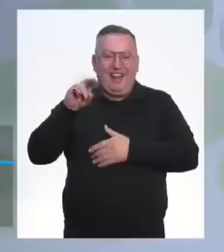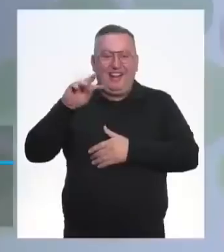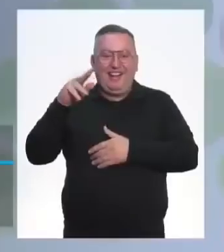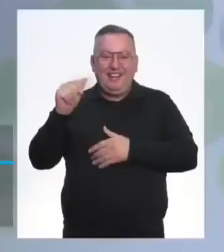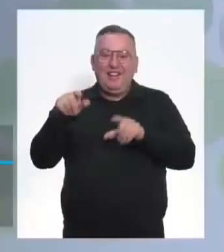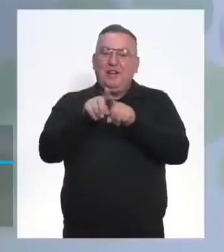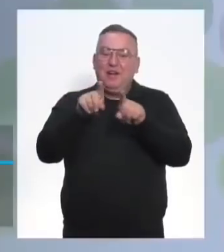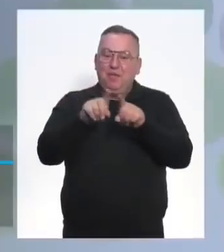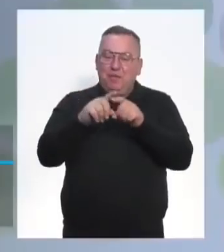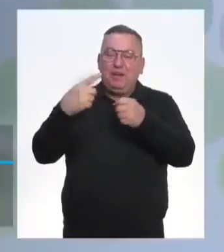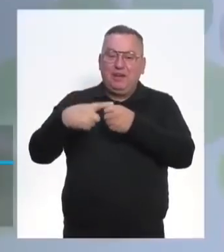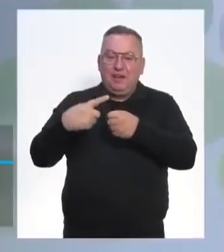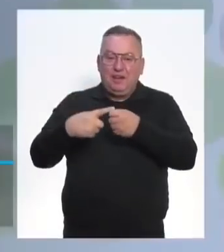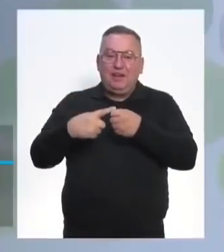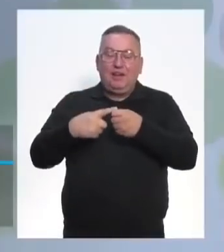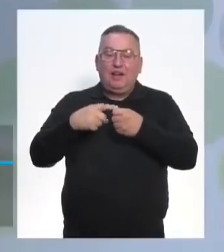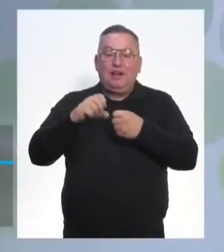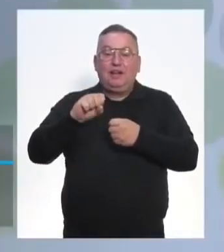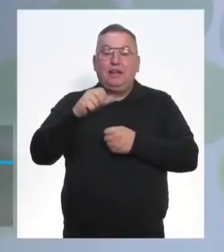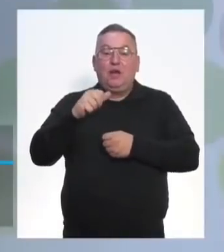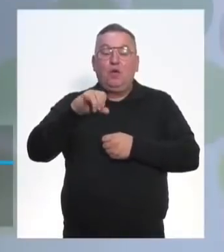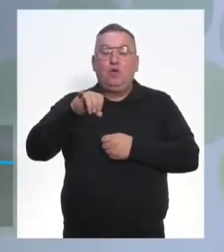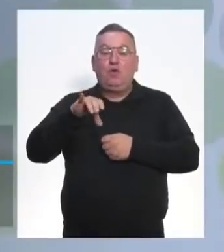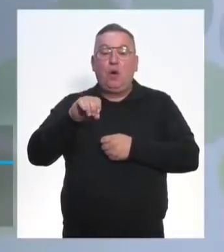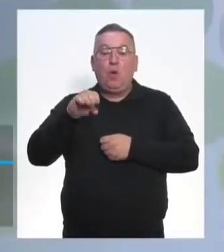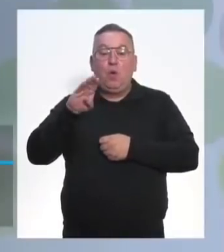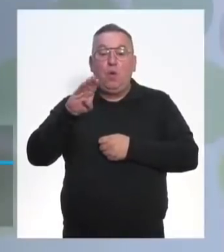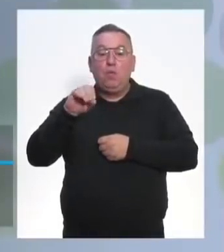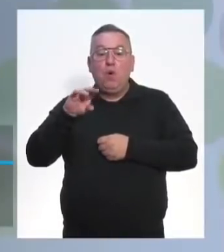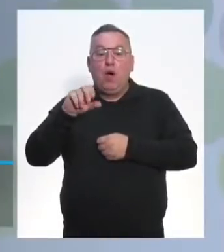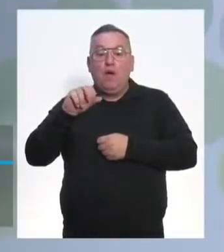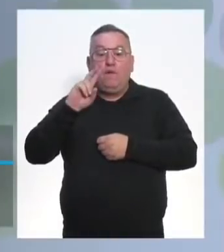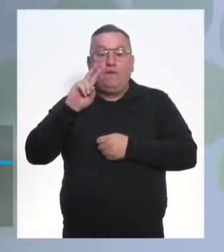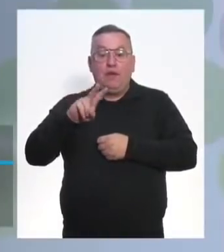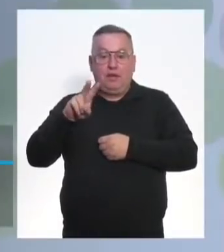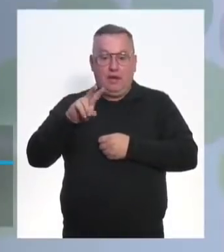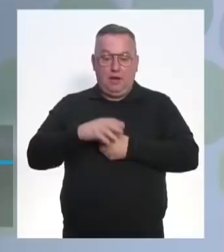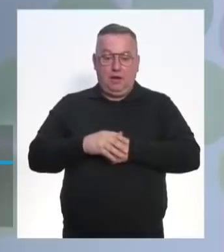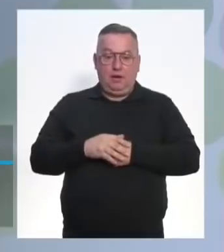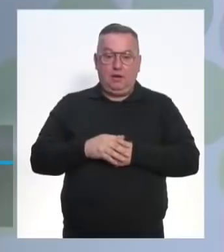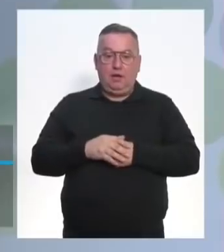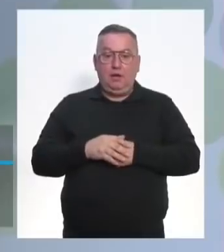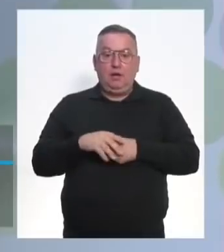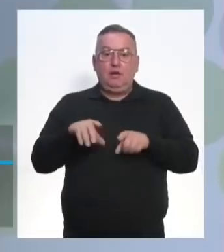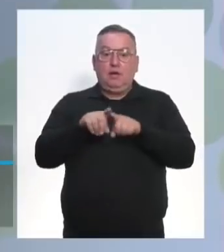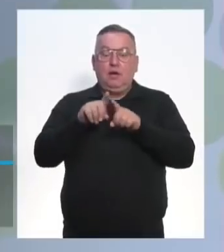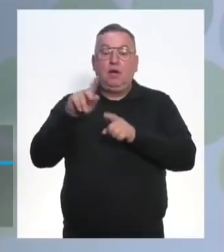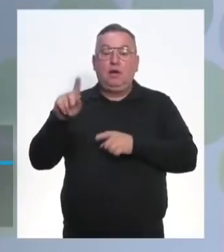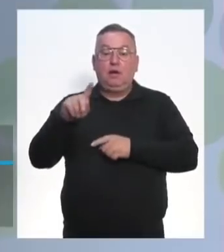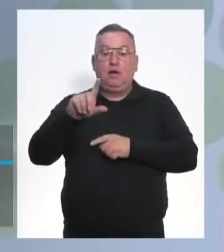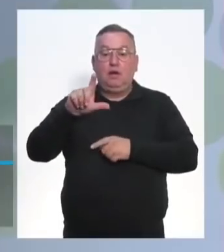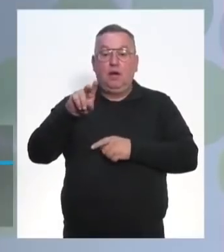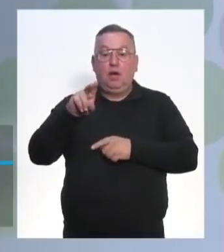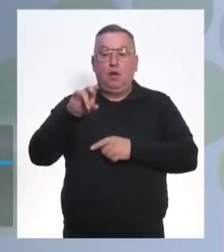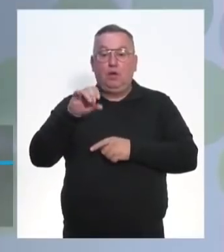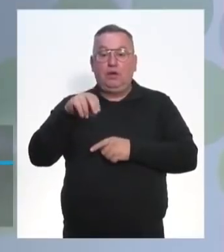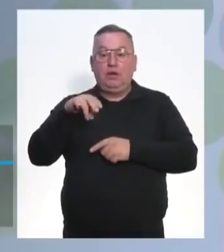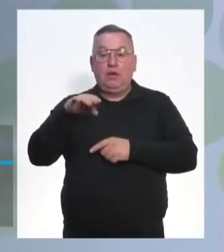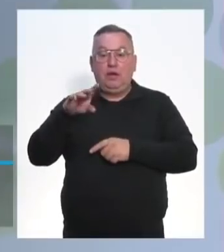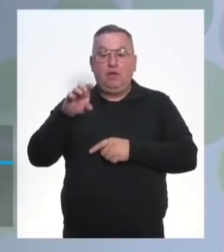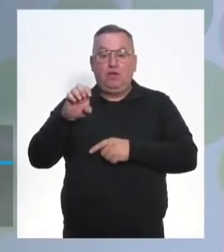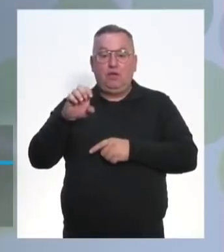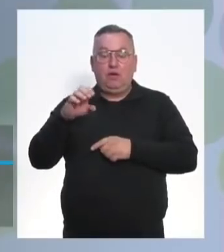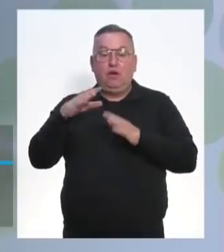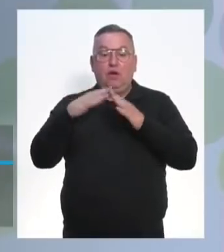Mogi. Boa Vista, a diretoria dela também. Temos também de a Lucineide, a professora Lucineide da Escola José